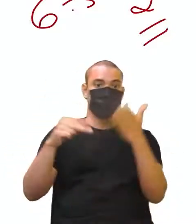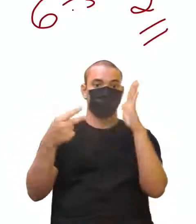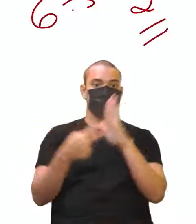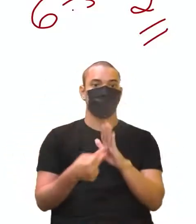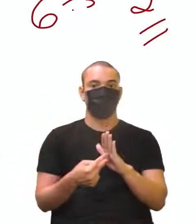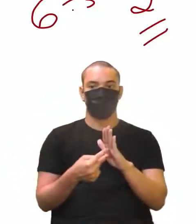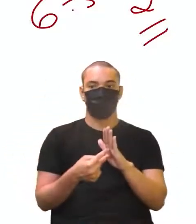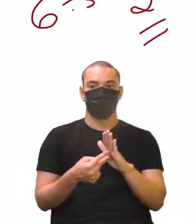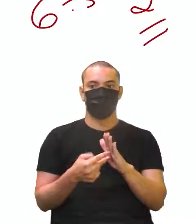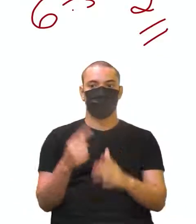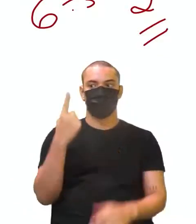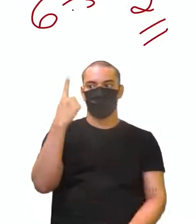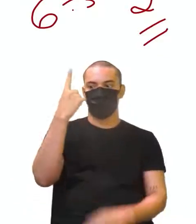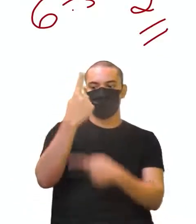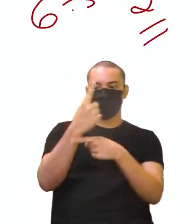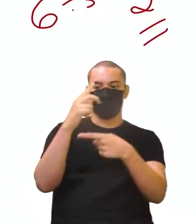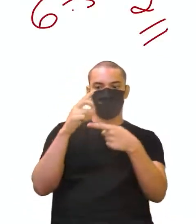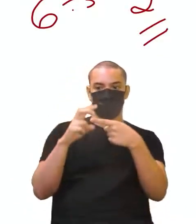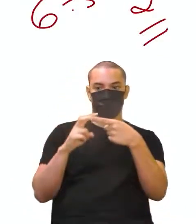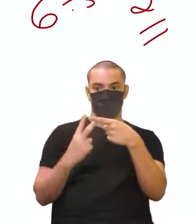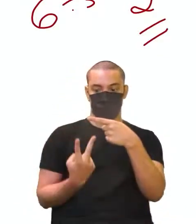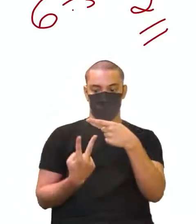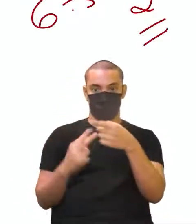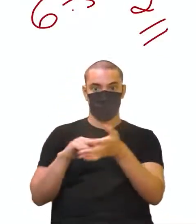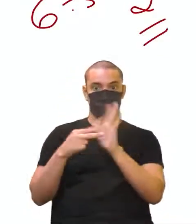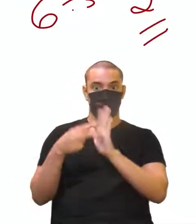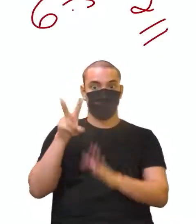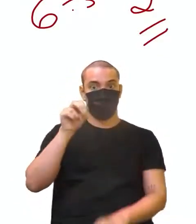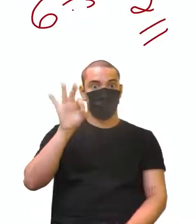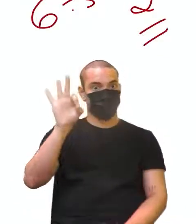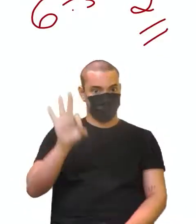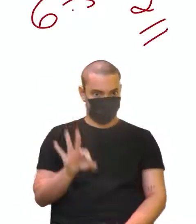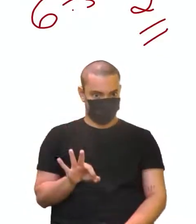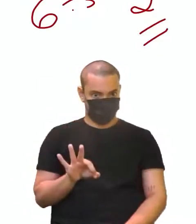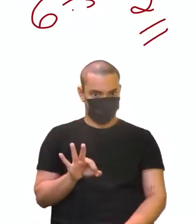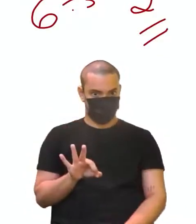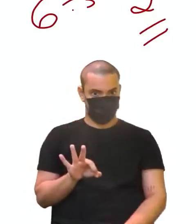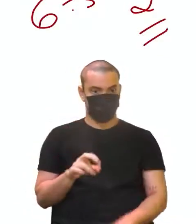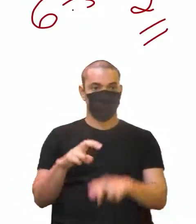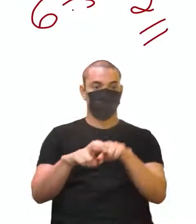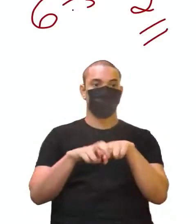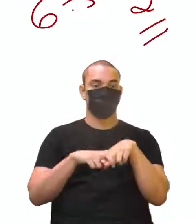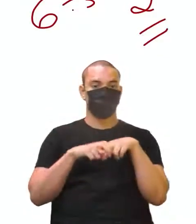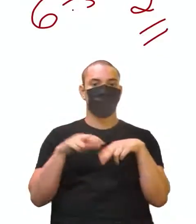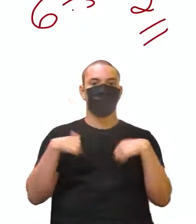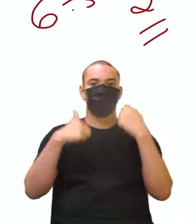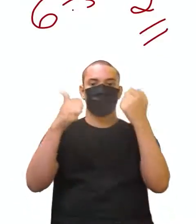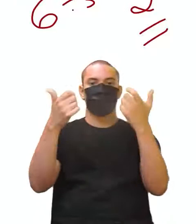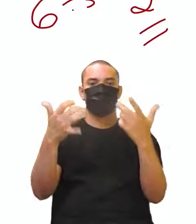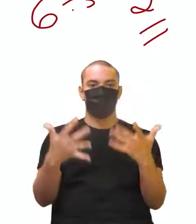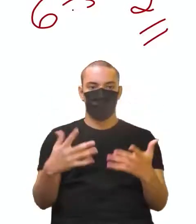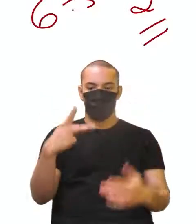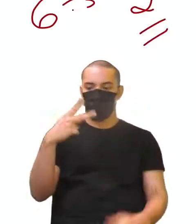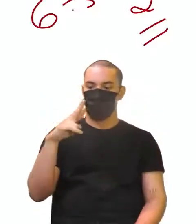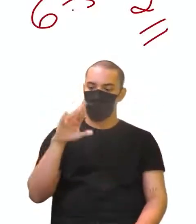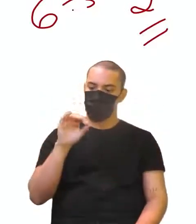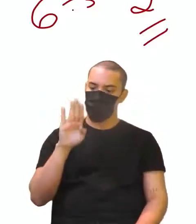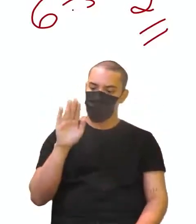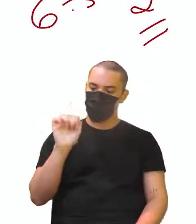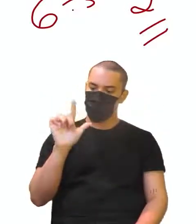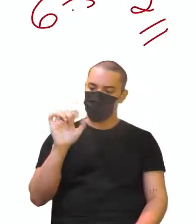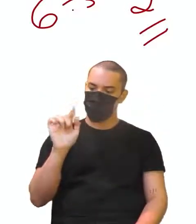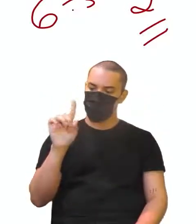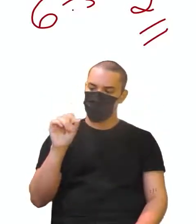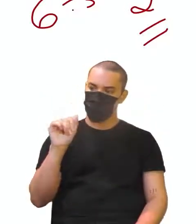de meio, né? Ou 50% aí, certo? Então, quando a gente fala em probabilidade ou regra do